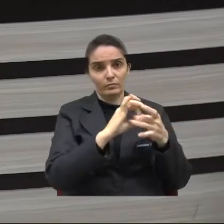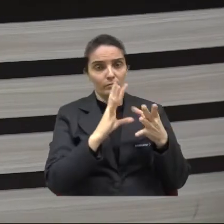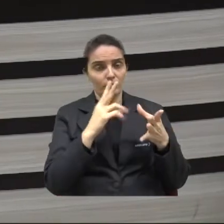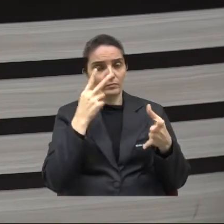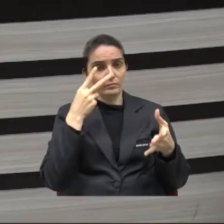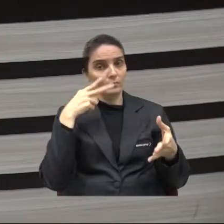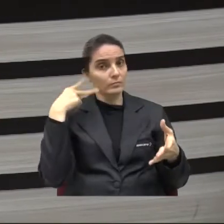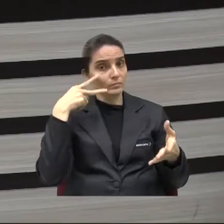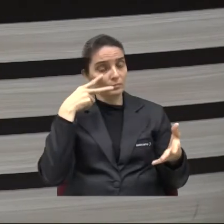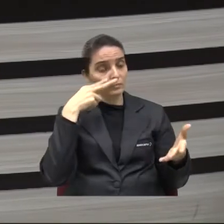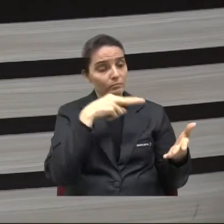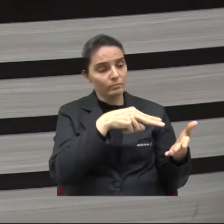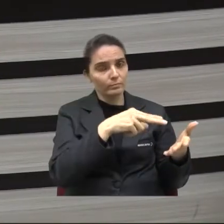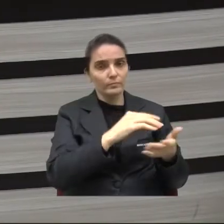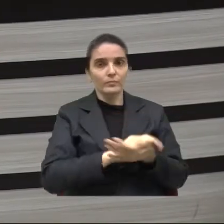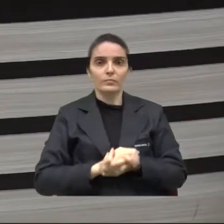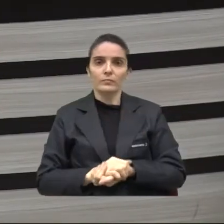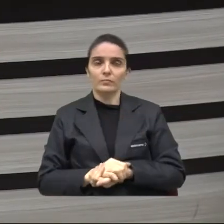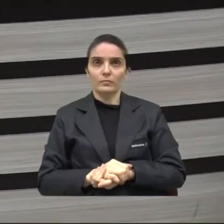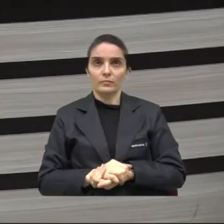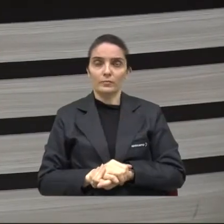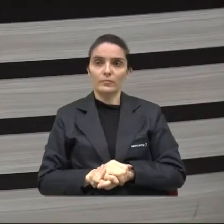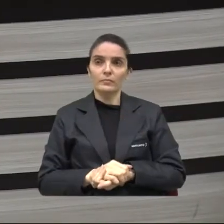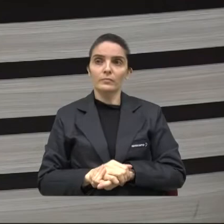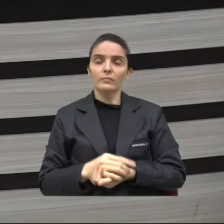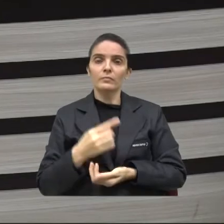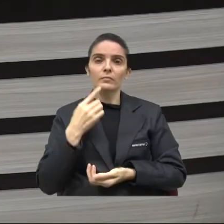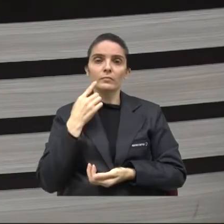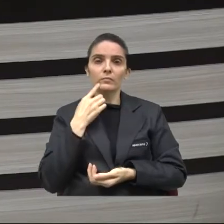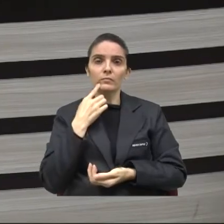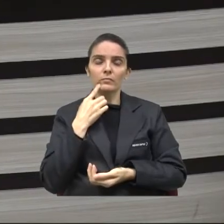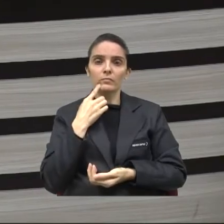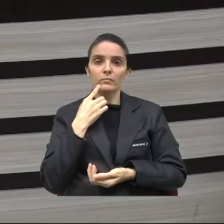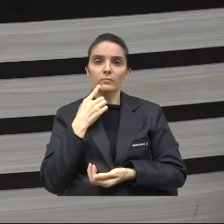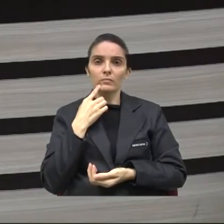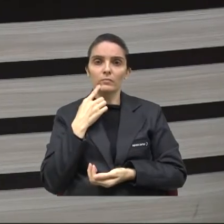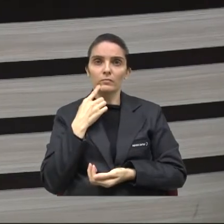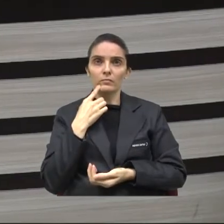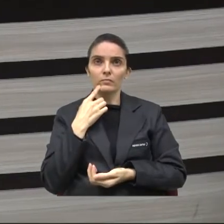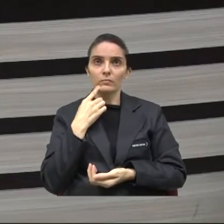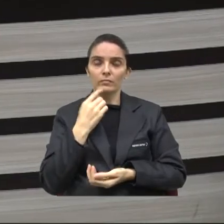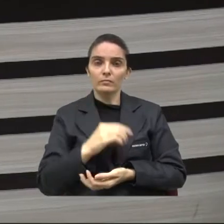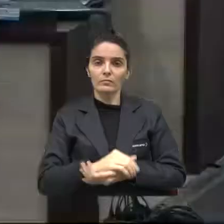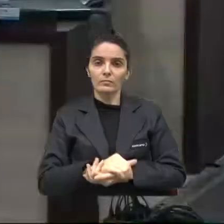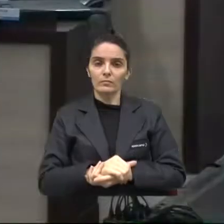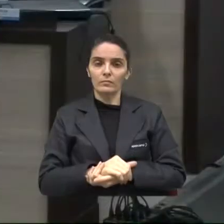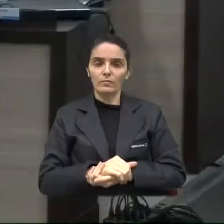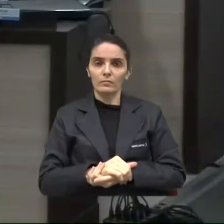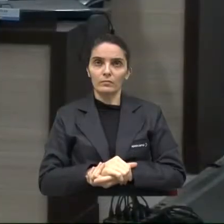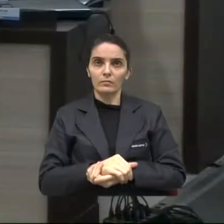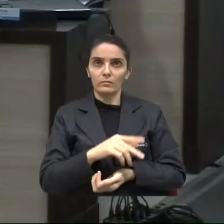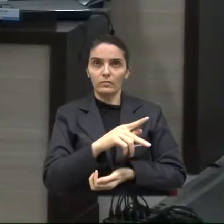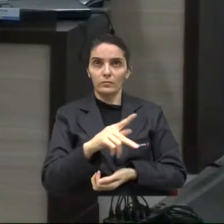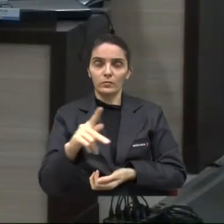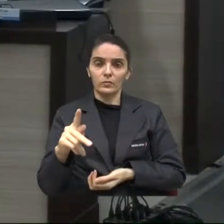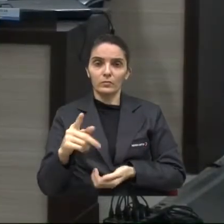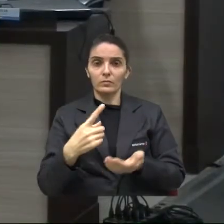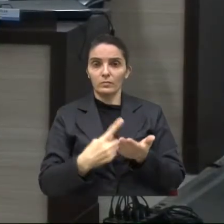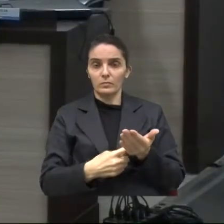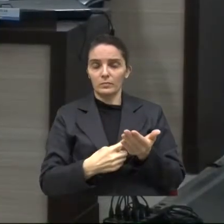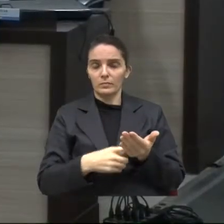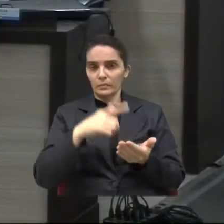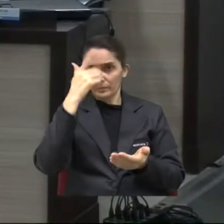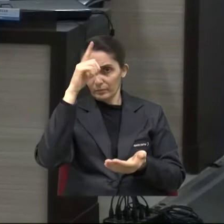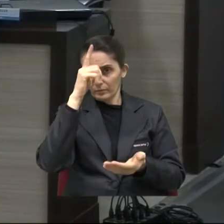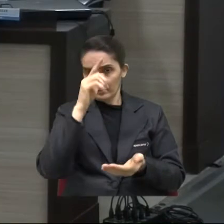todos na secretaria. Questão de ordem, senhor presidente. A questão de ordem do vereador Cleiton Silva. Senhor presidente, como acordado já com os